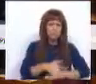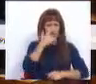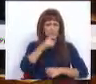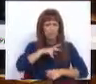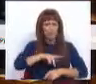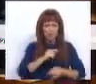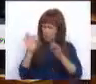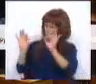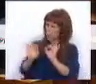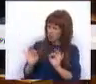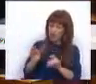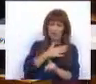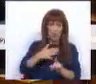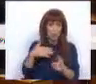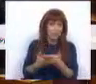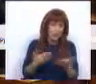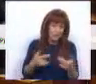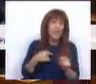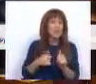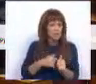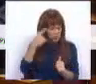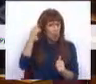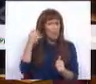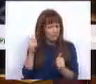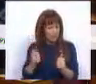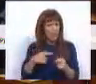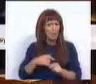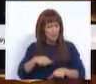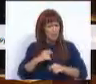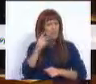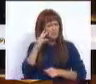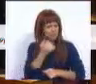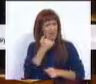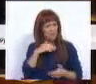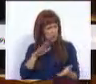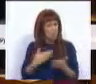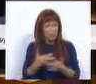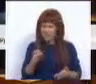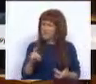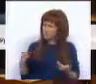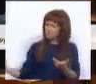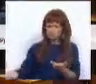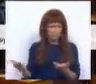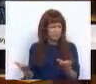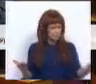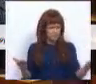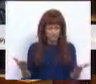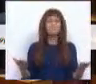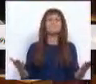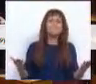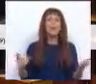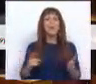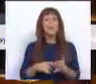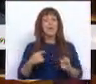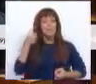portugueses aos cuidados de saúde. E também compreendemos bem e aceitamos, vemos com agrado a proposta que o Partido Comunista aqui altera. O que era necessário